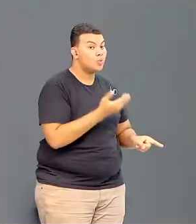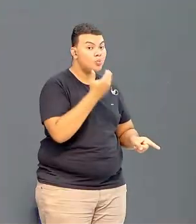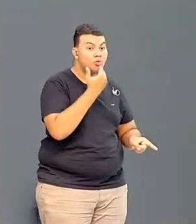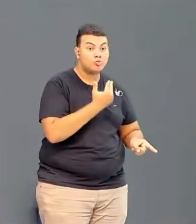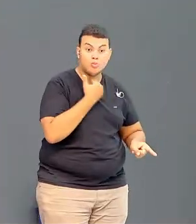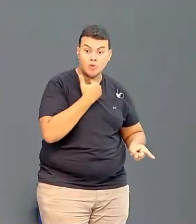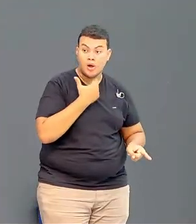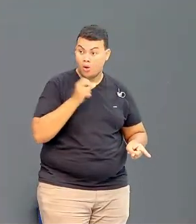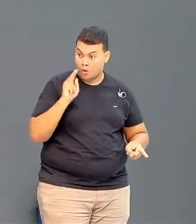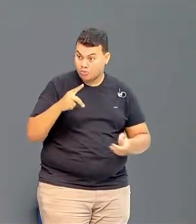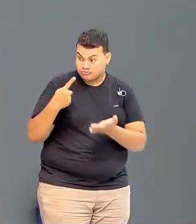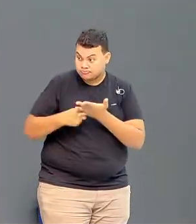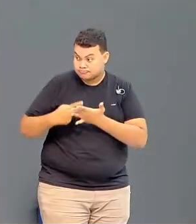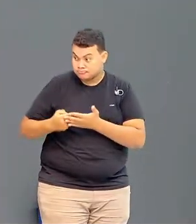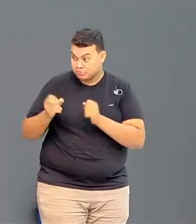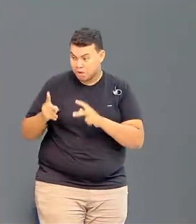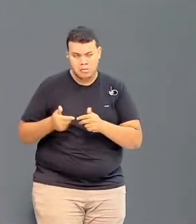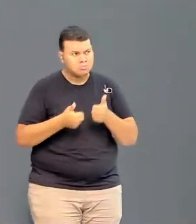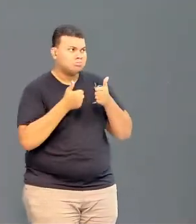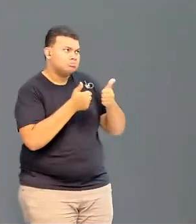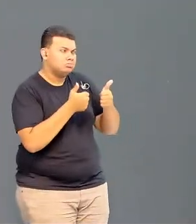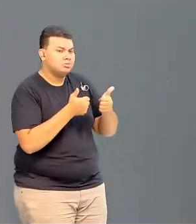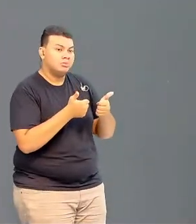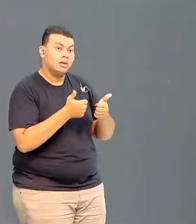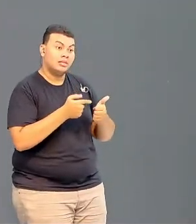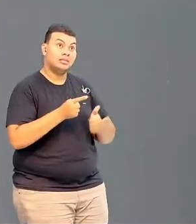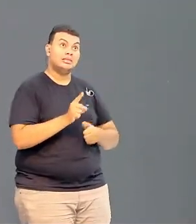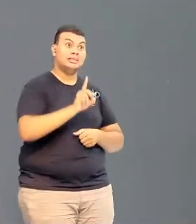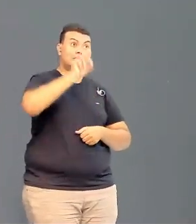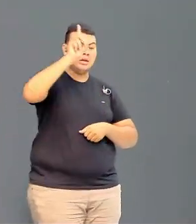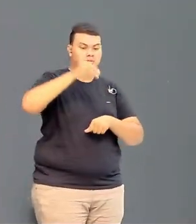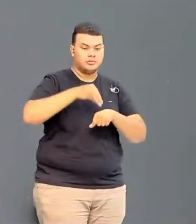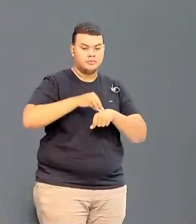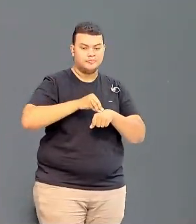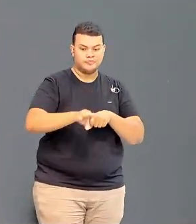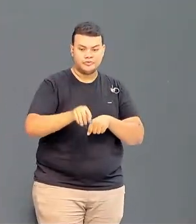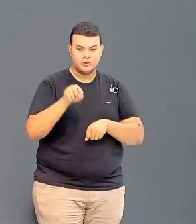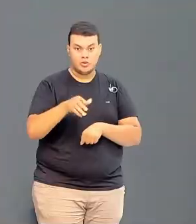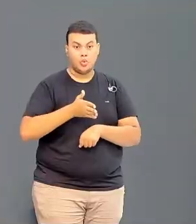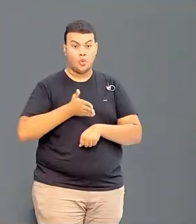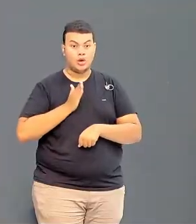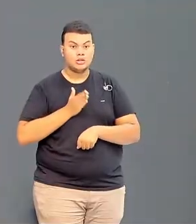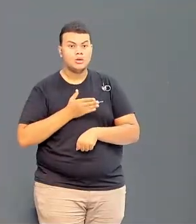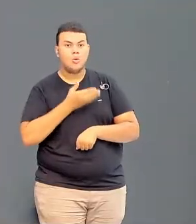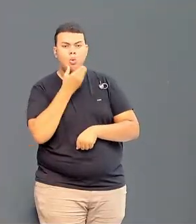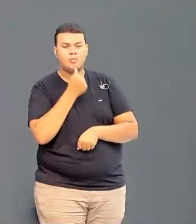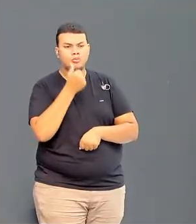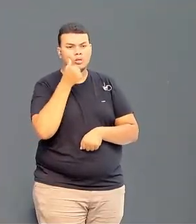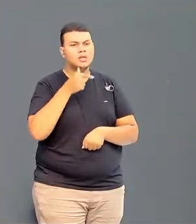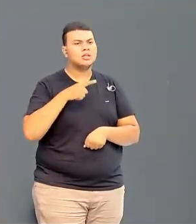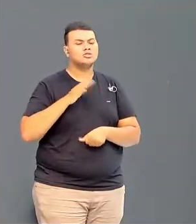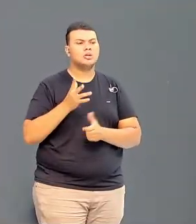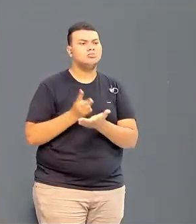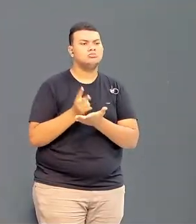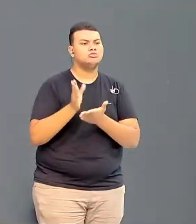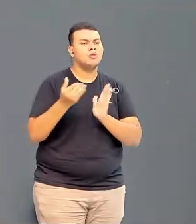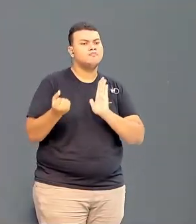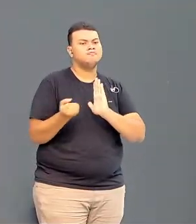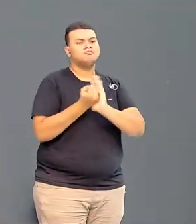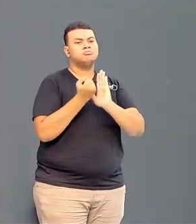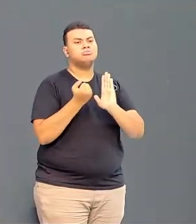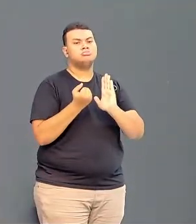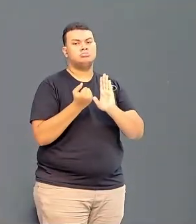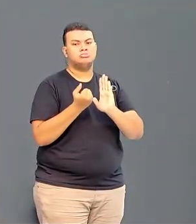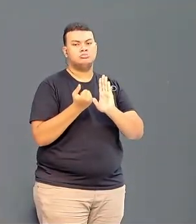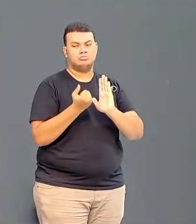Combinado? Combinado. Esse argumento de Deus no coração da mulher, do homem, estava valendo e continuou valendo, não sabemos quanto